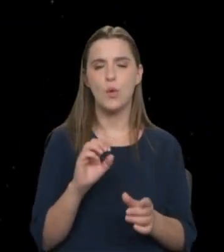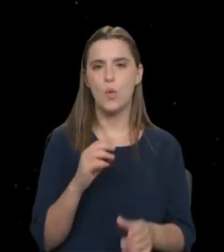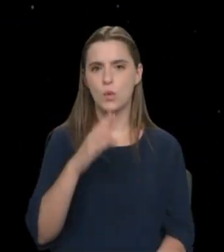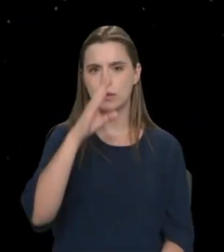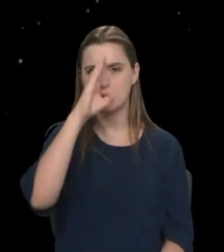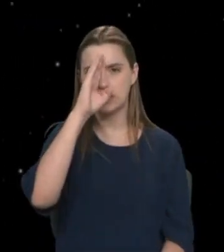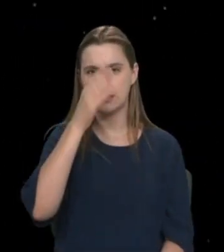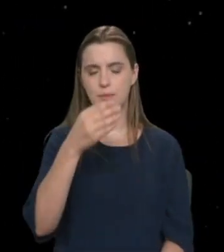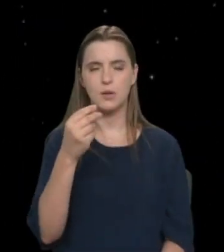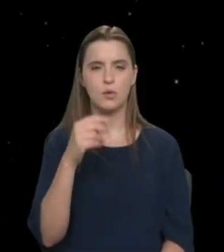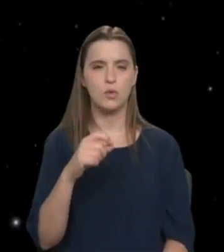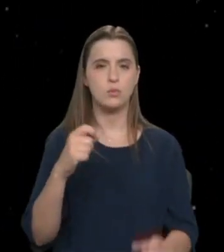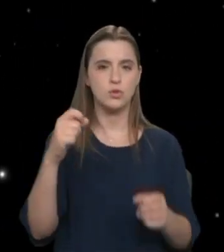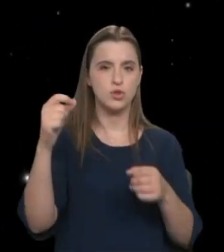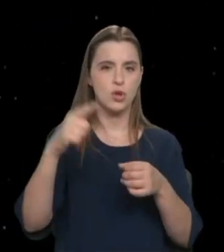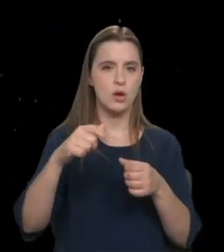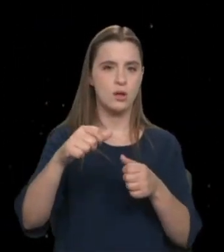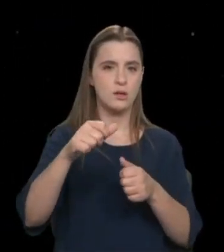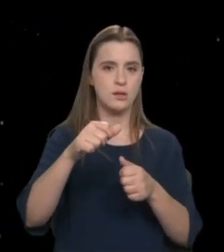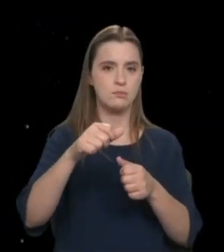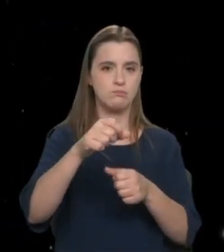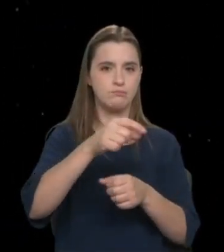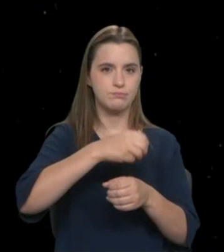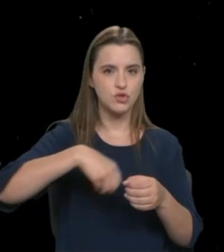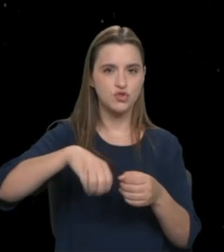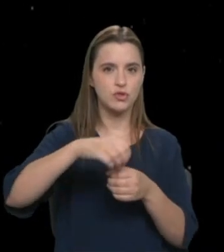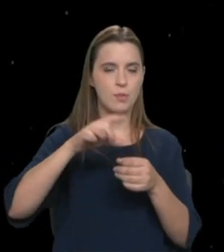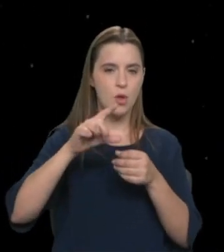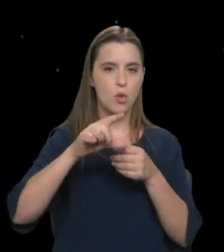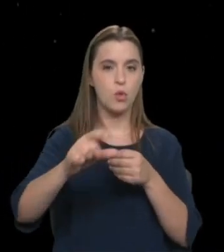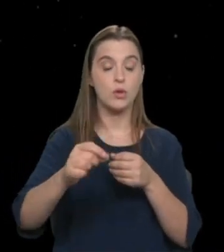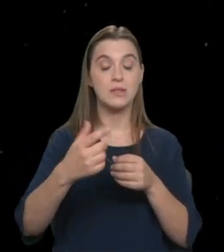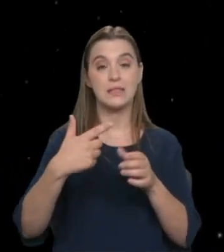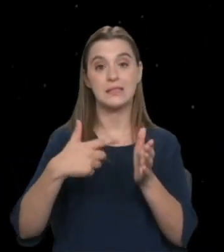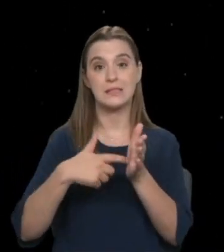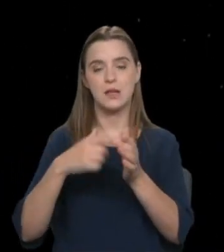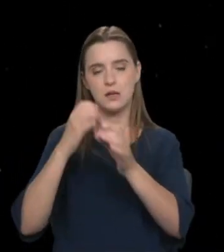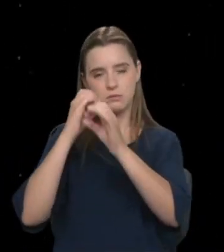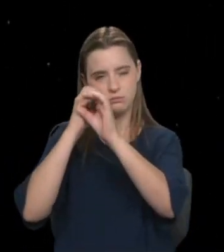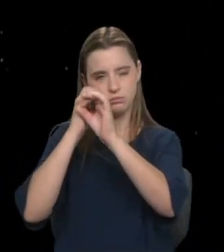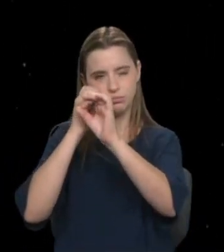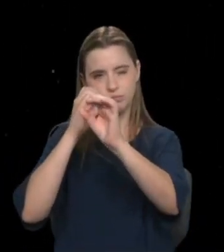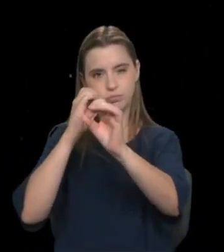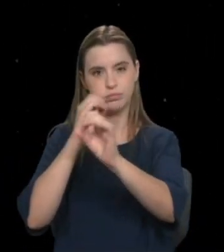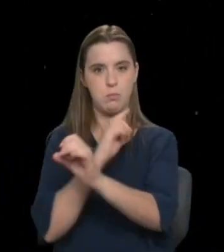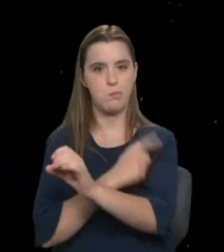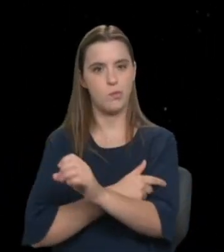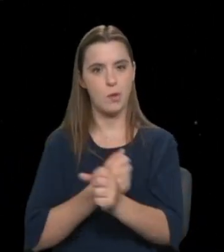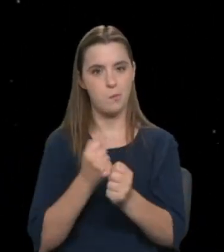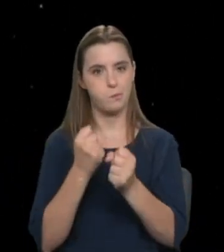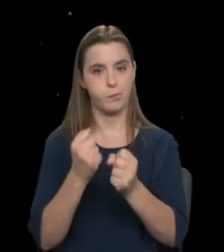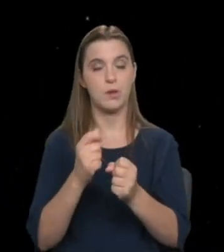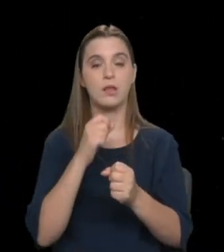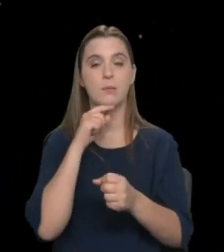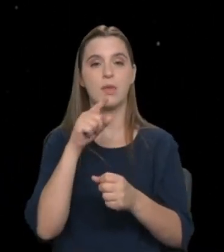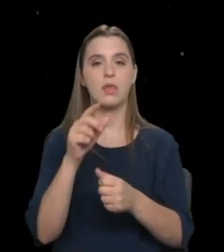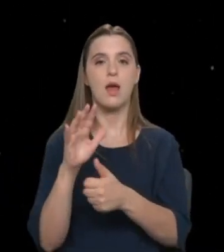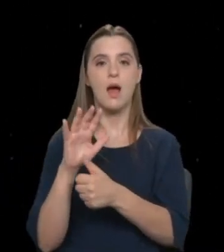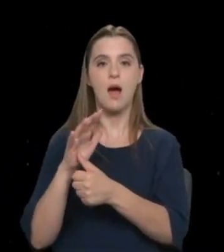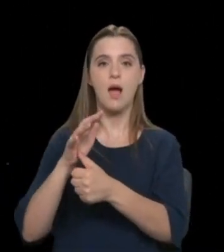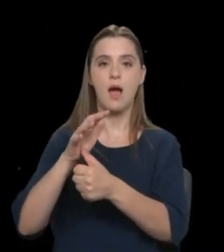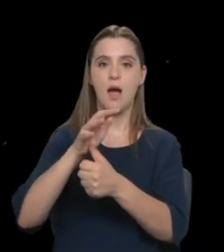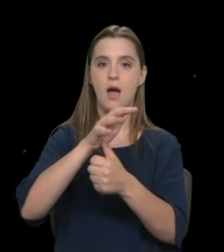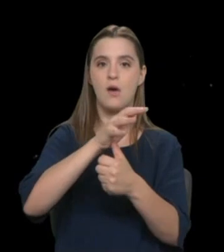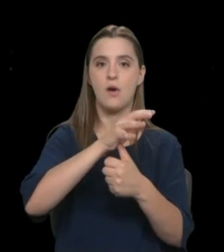confins do Sistema Solar? Convém termos não só telescópios muito poderosos, aqui na Terra para ver se encontramos outros corpos, mas também ter uma sonda espacial que esteja ali naquela zona. Ainda